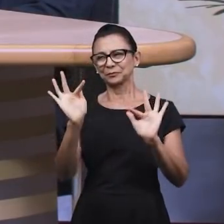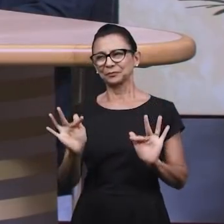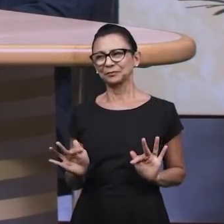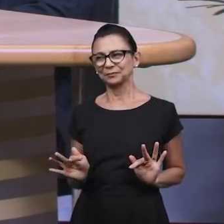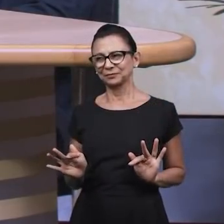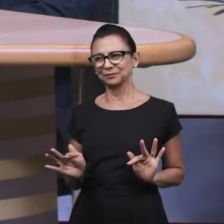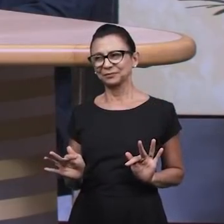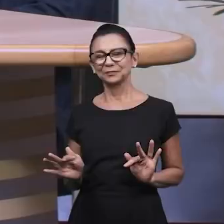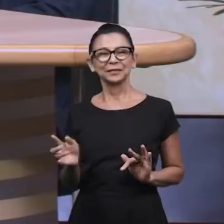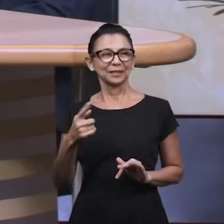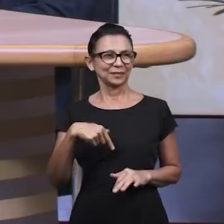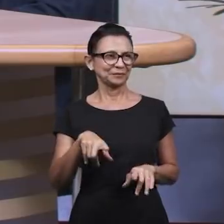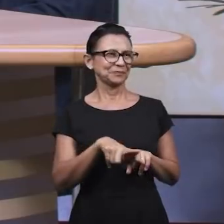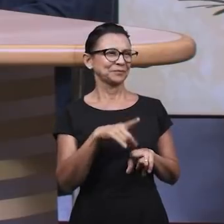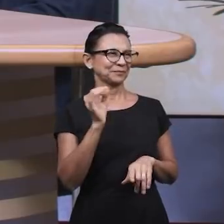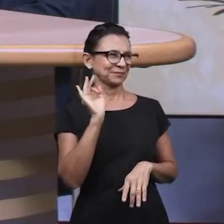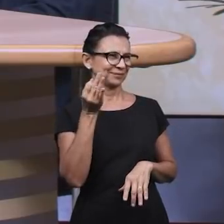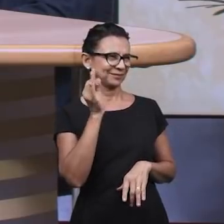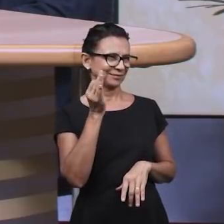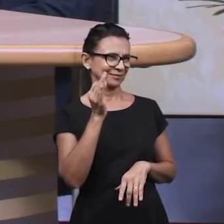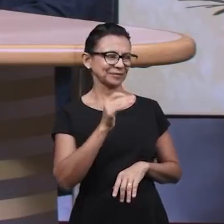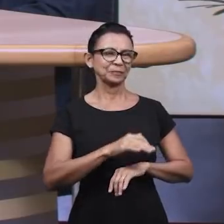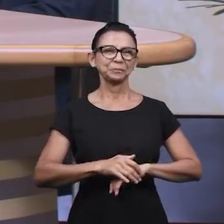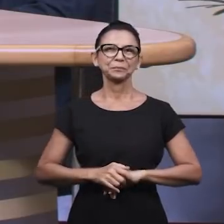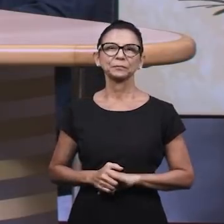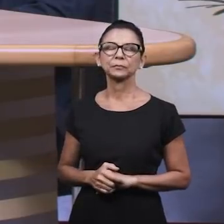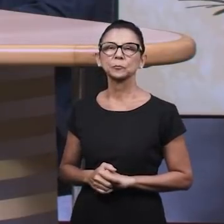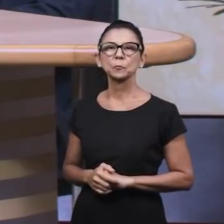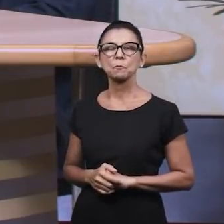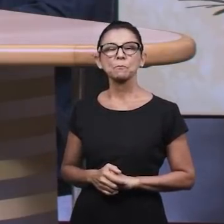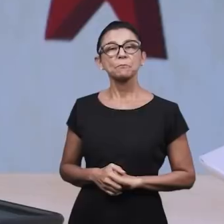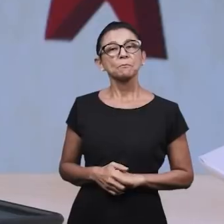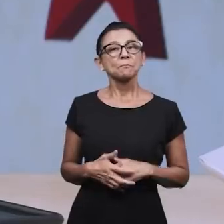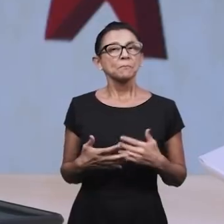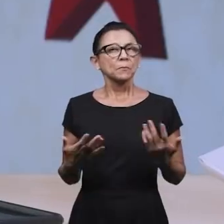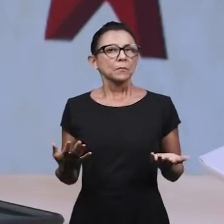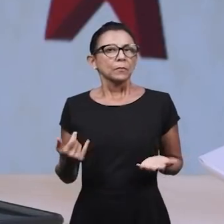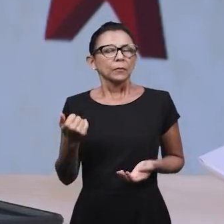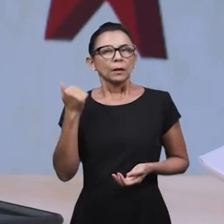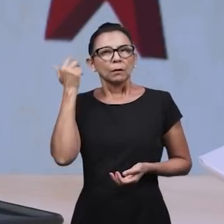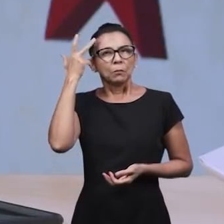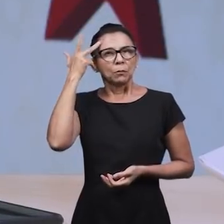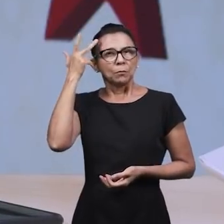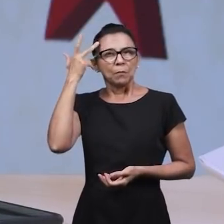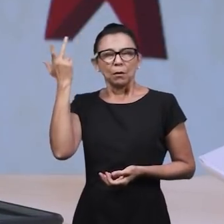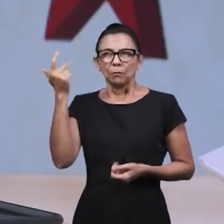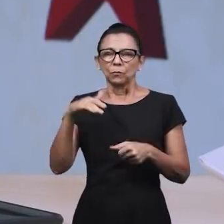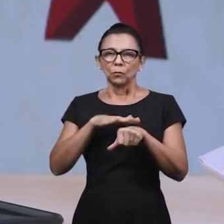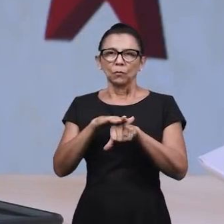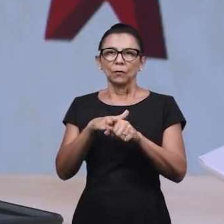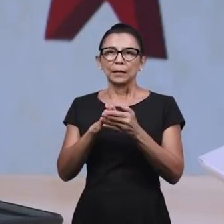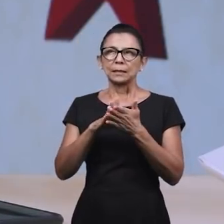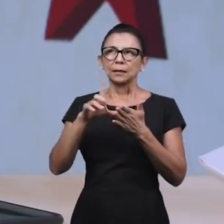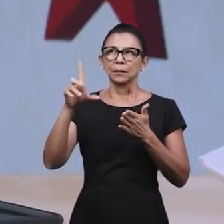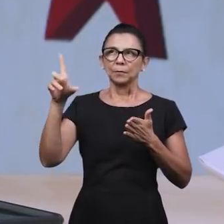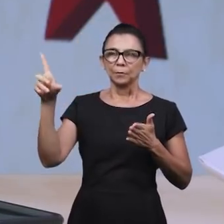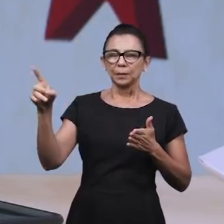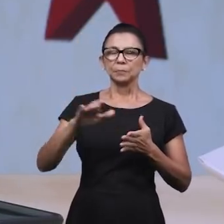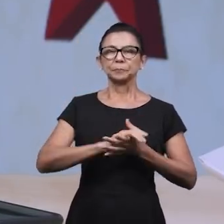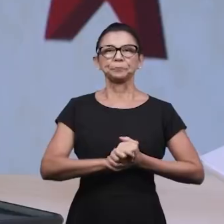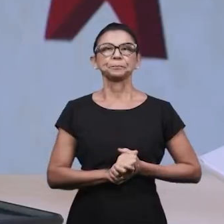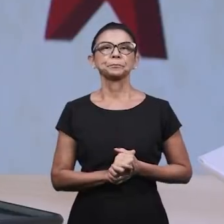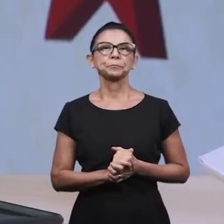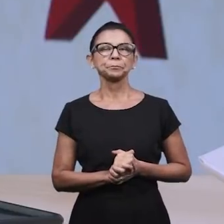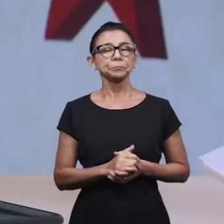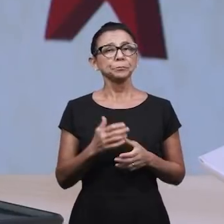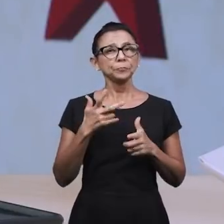novamente. Amém, nós também, pode ter certeza. Muito bem, vamos lá. Normalmente no Conversas Bíblicas, a gente, a cada edição do